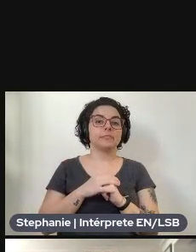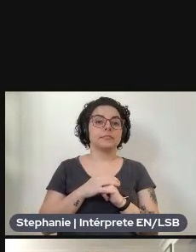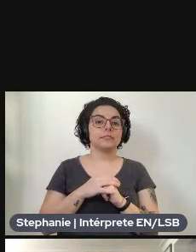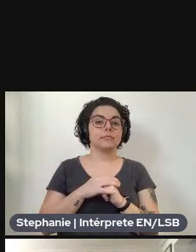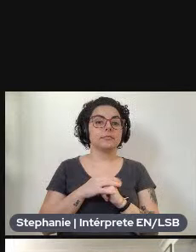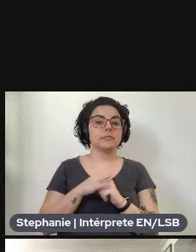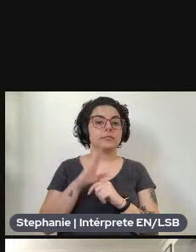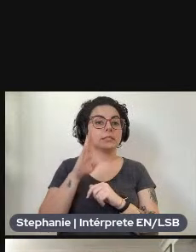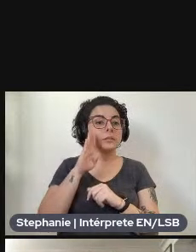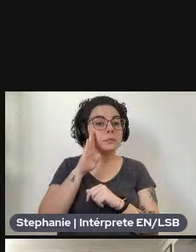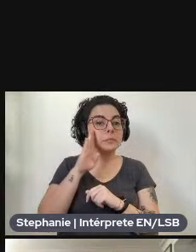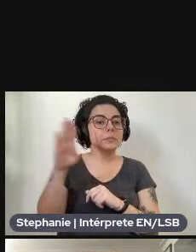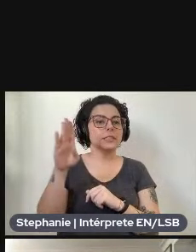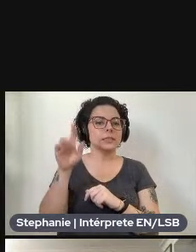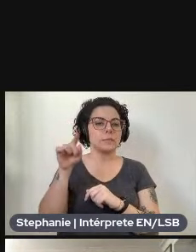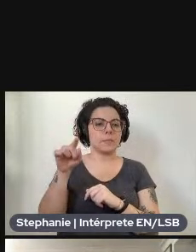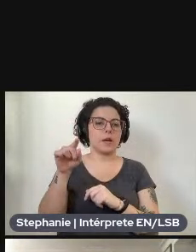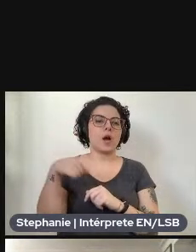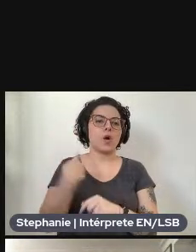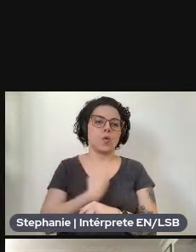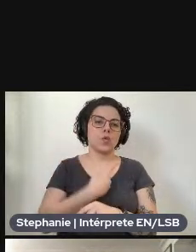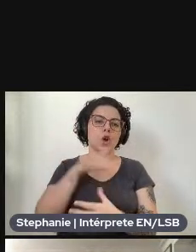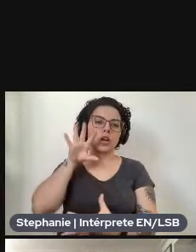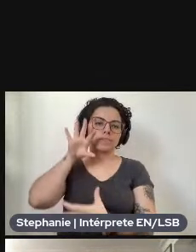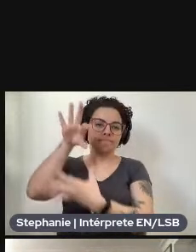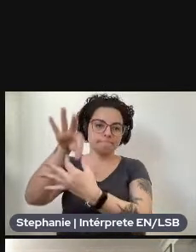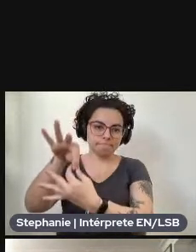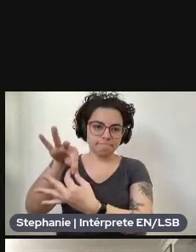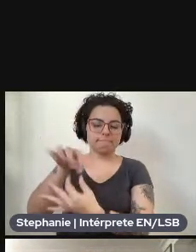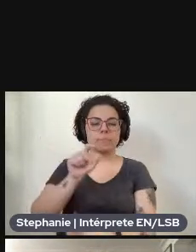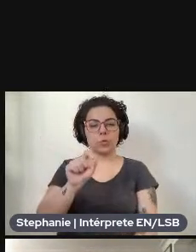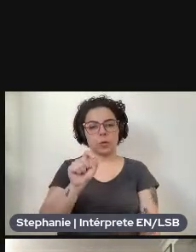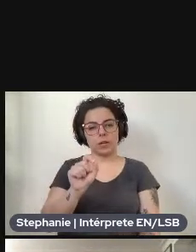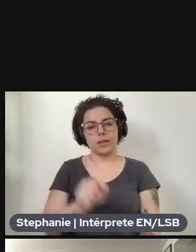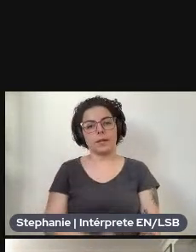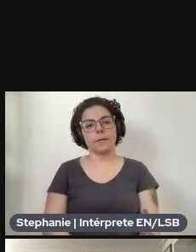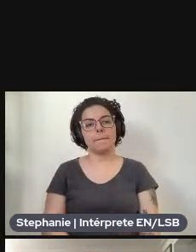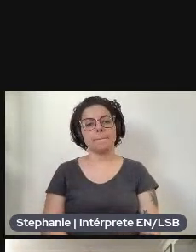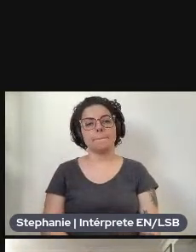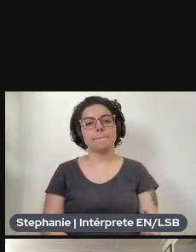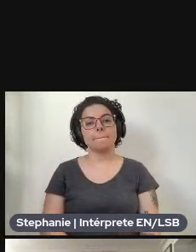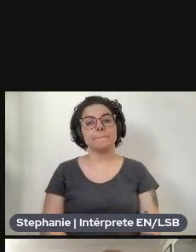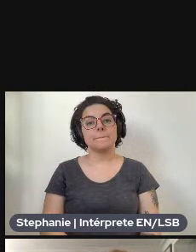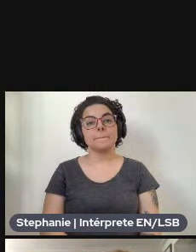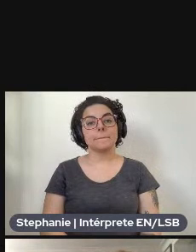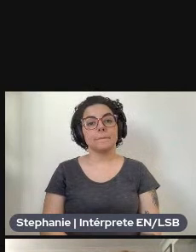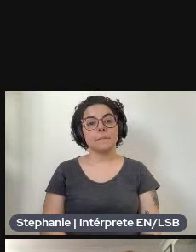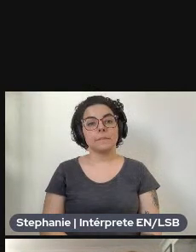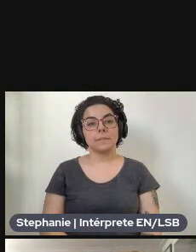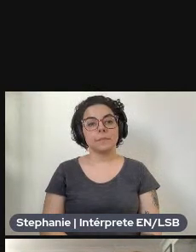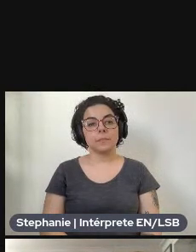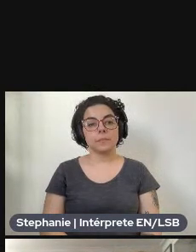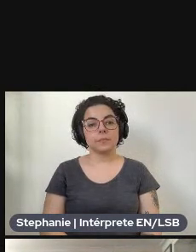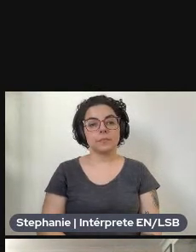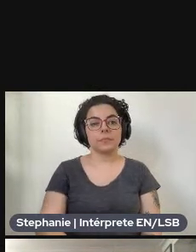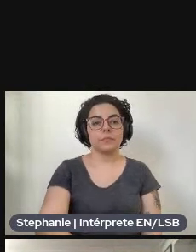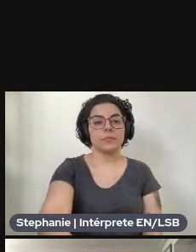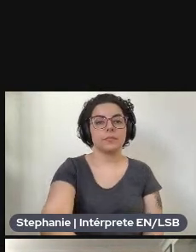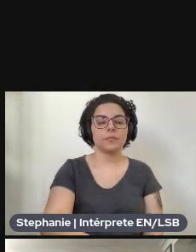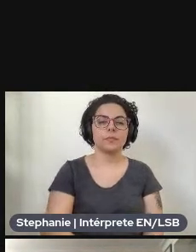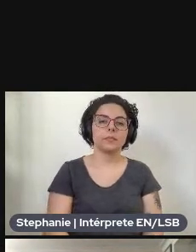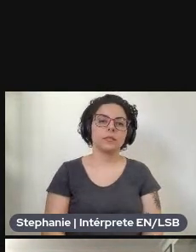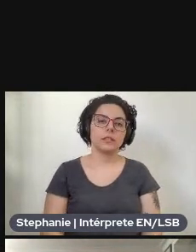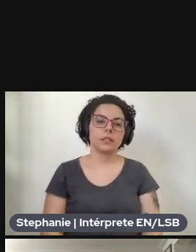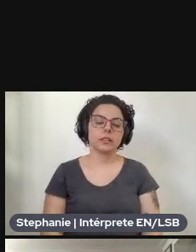lidar, que é este, que é o facto de,